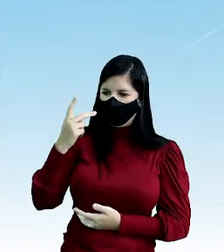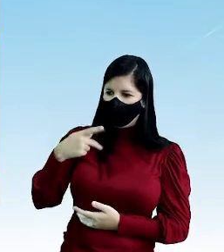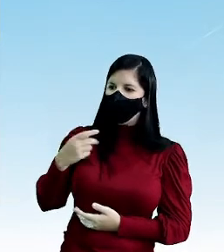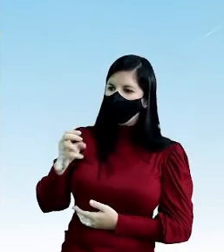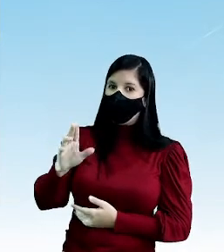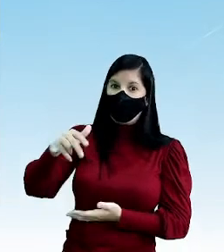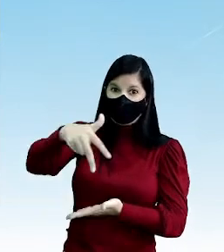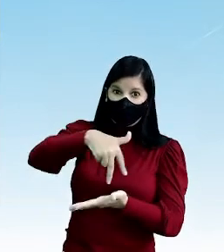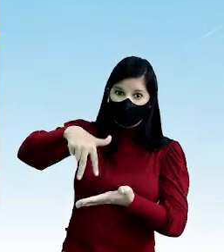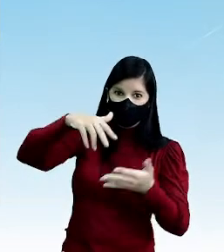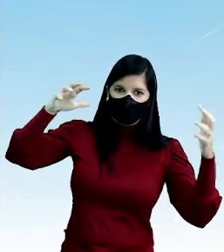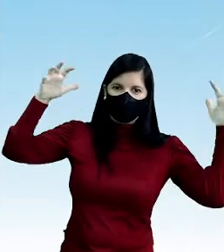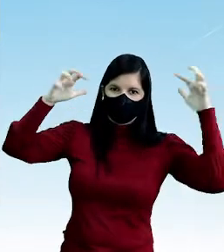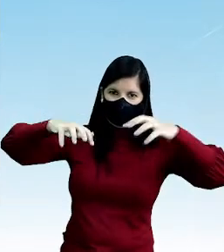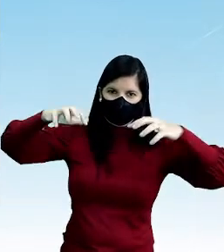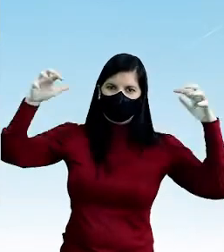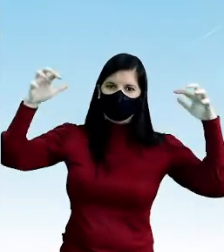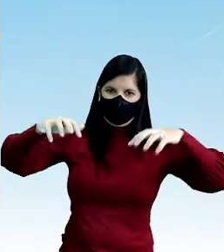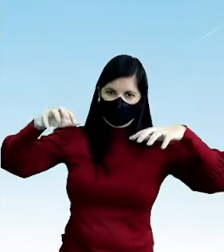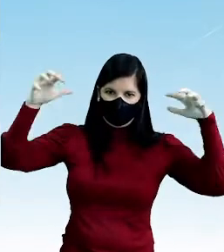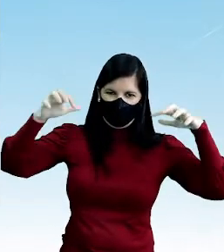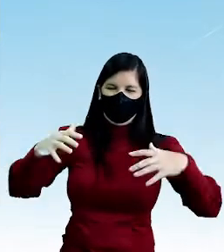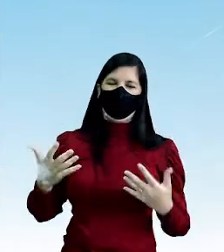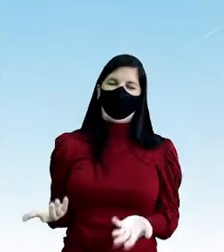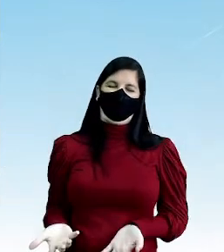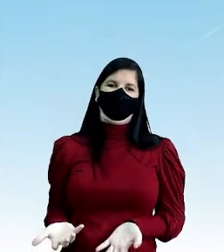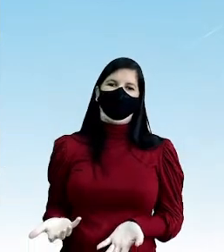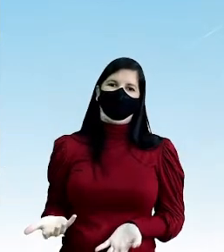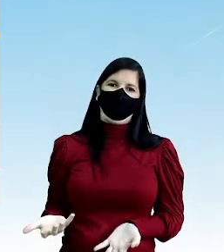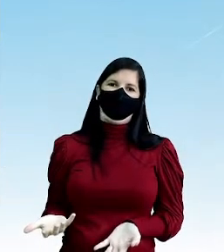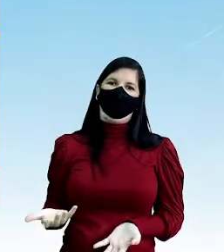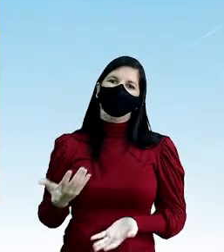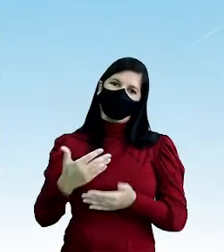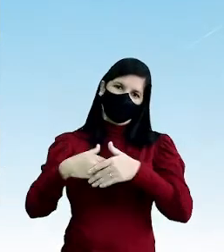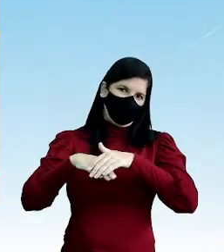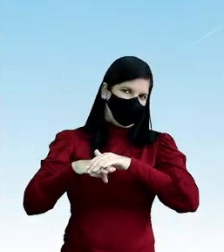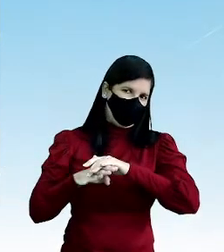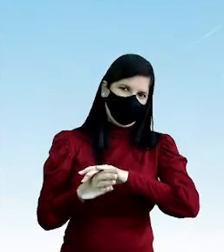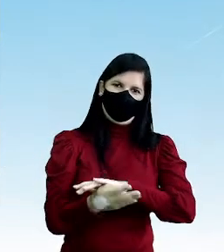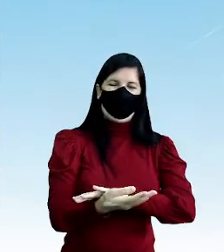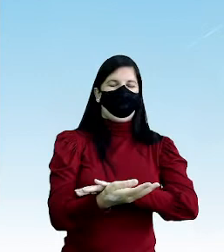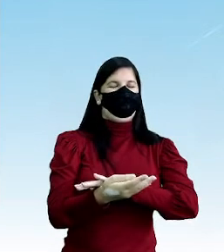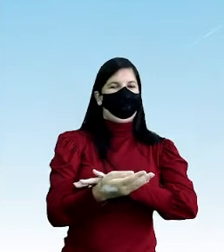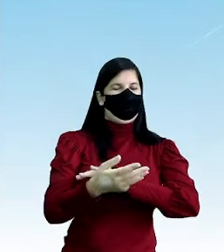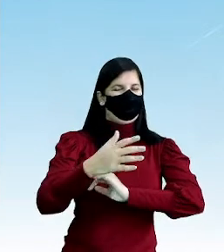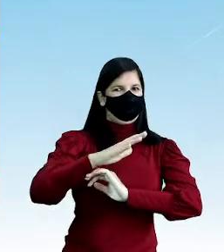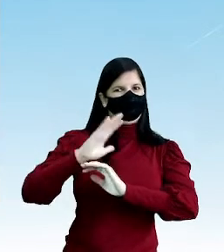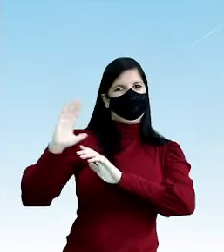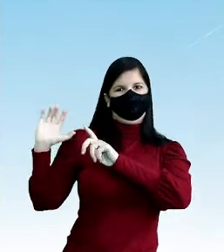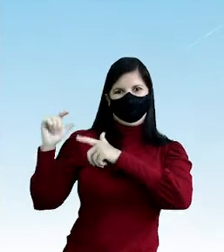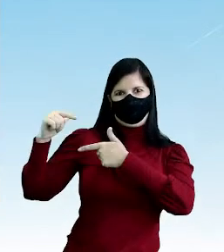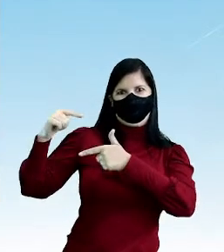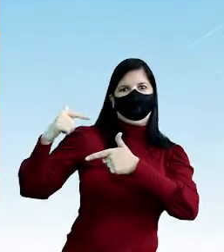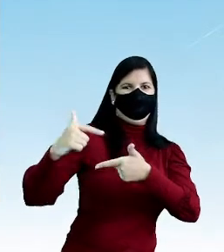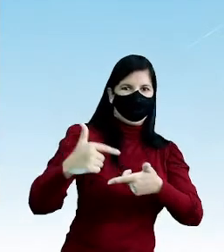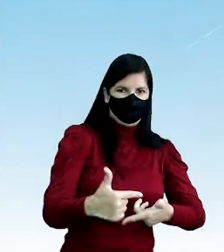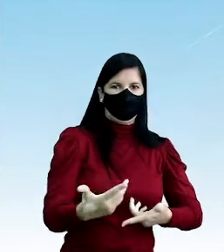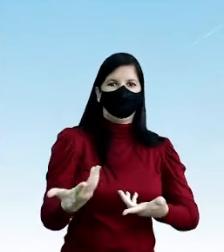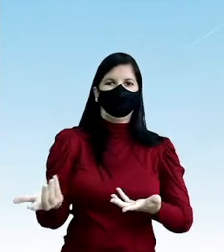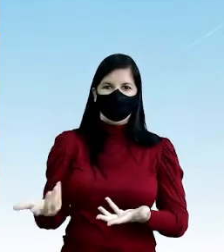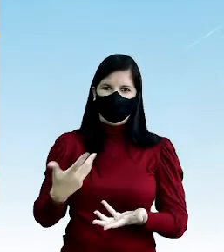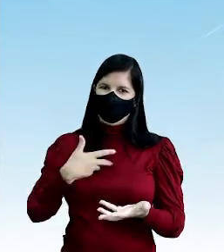da chuva, né? Ou a dança dos... Enfim, já são costumes que a gente vai, né, adquirindo com o passar do tempo e vai,